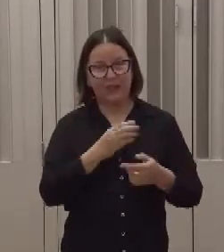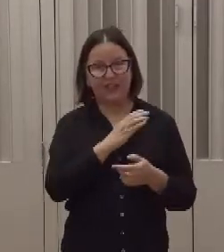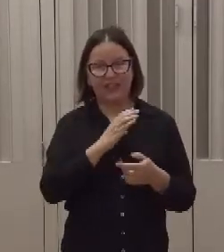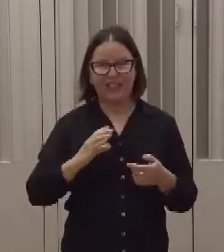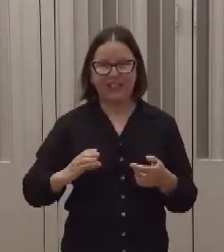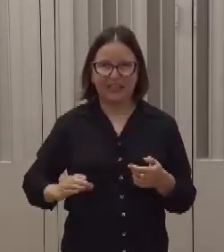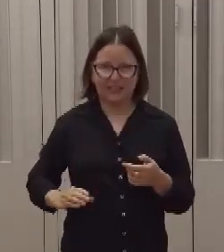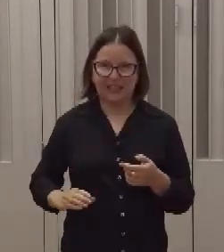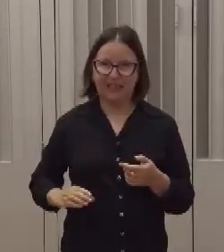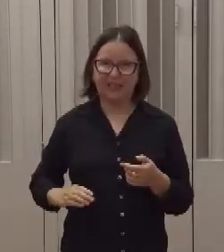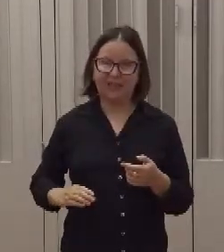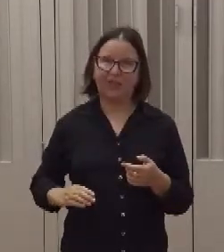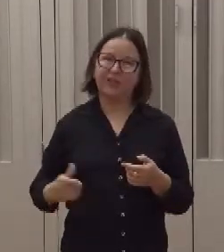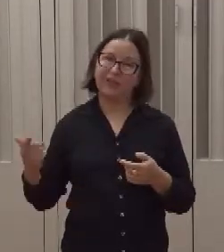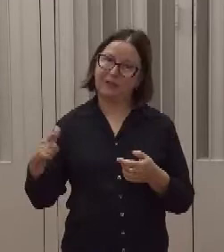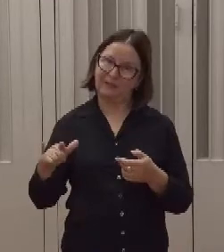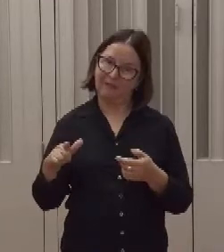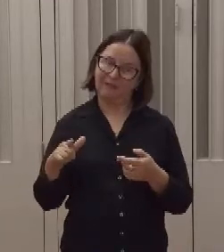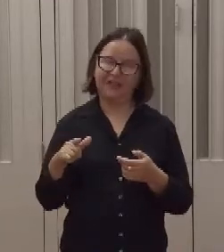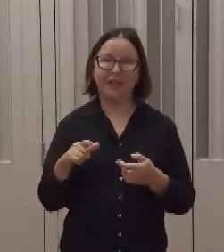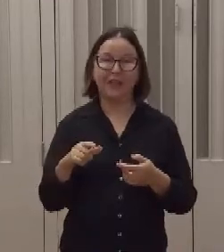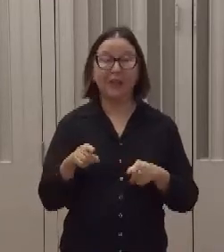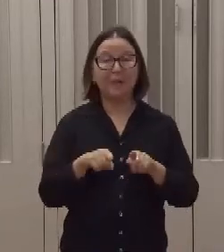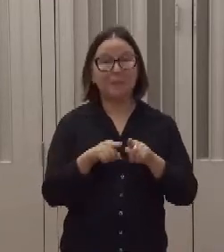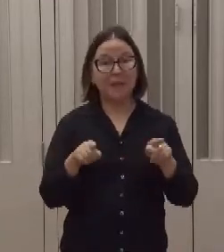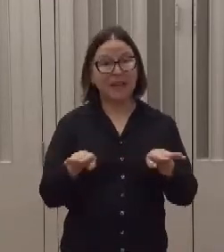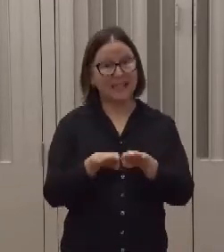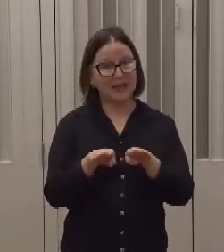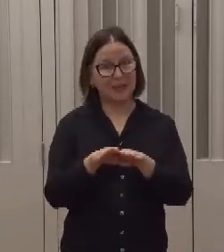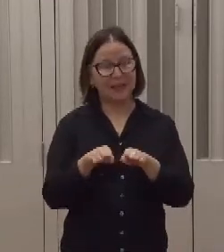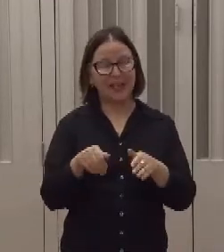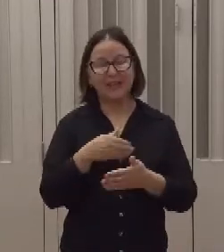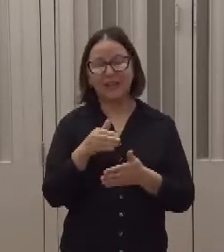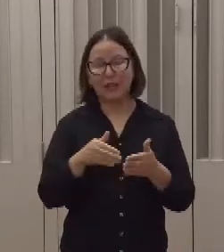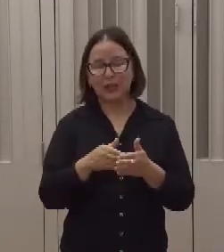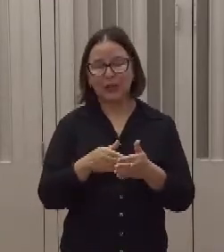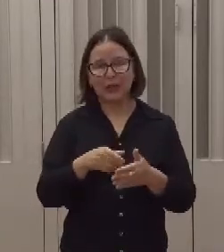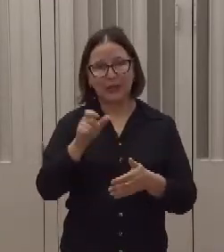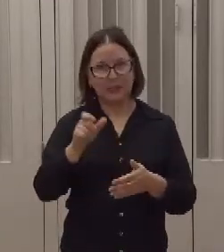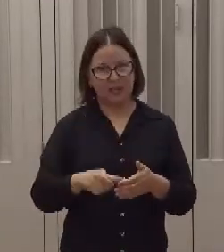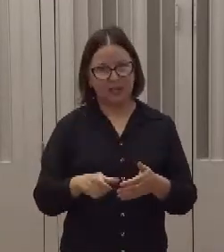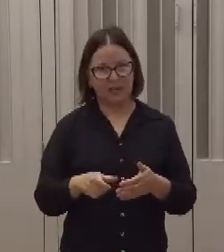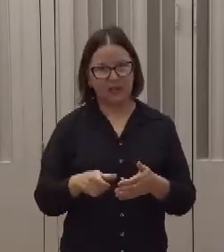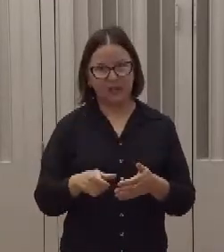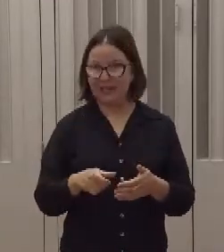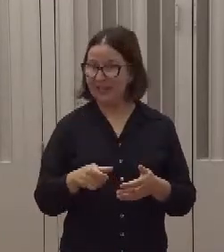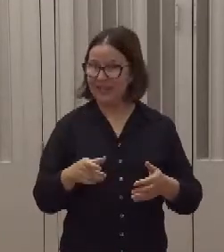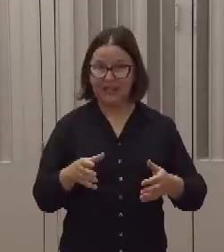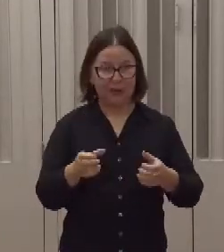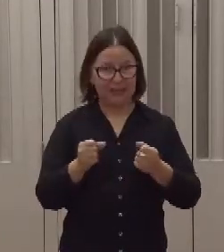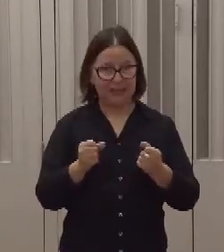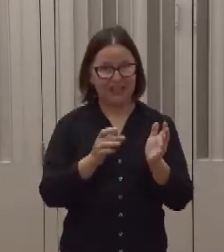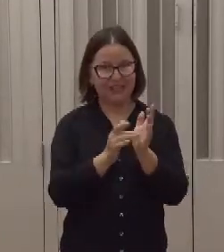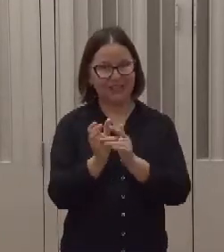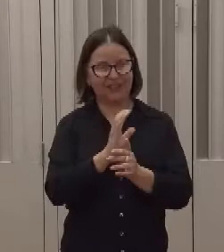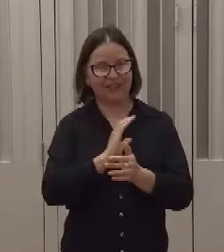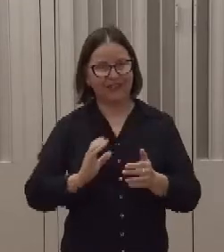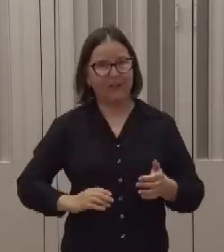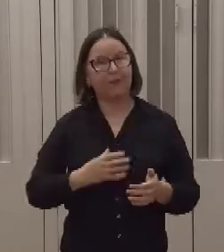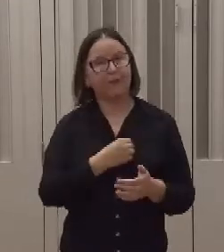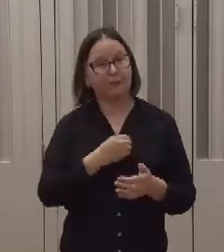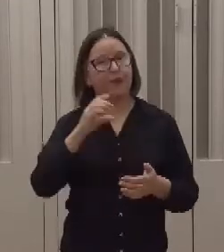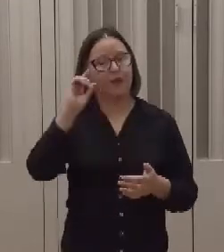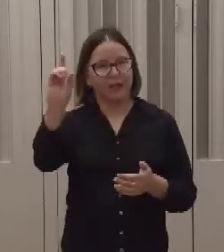João, todo aquele que nega que Jesus Cristo é o Filho de Deus é um anticristo. Hoje existem